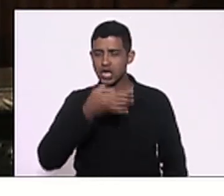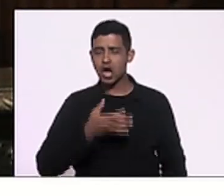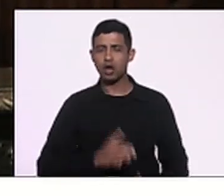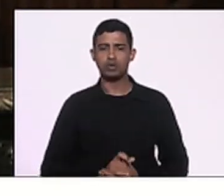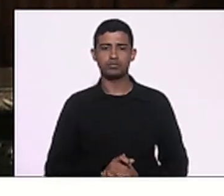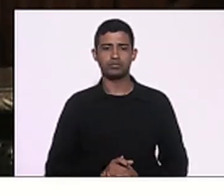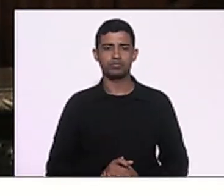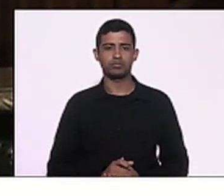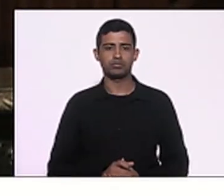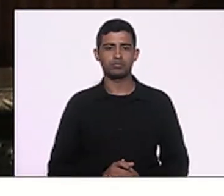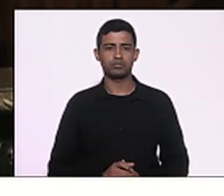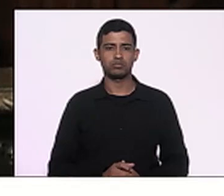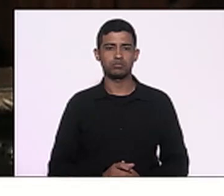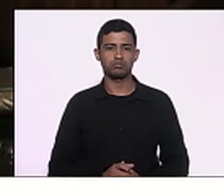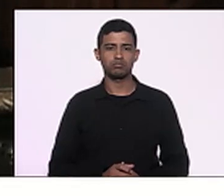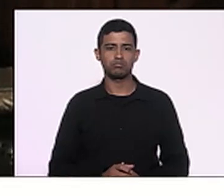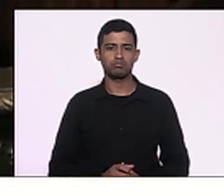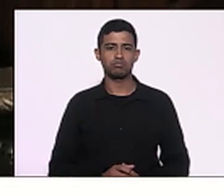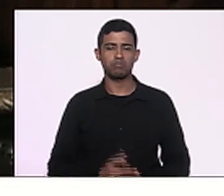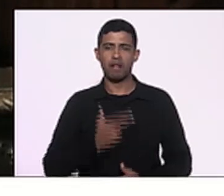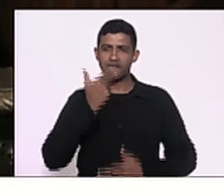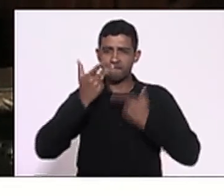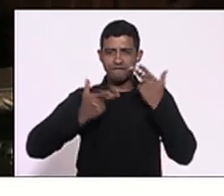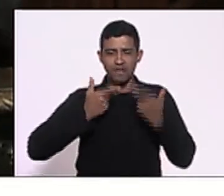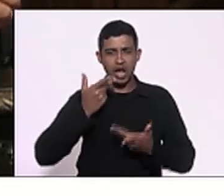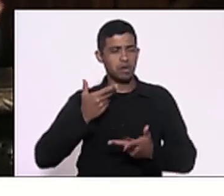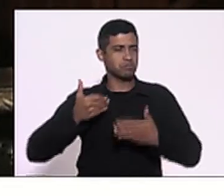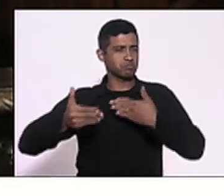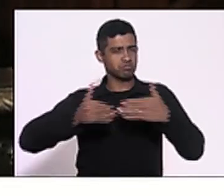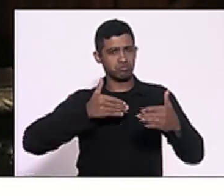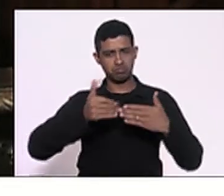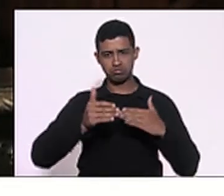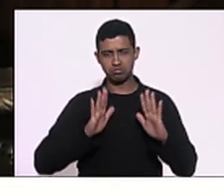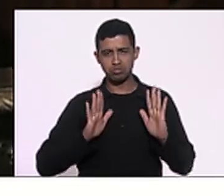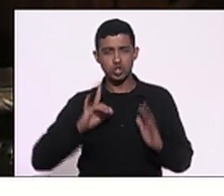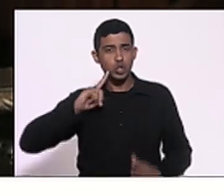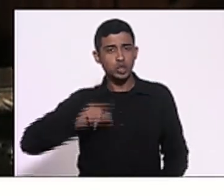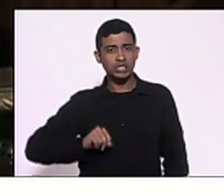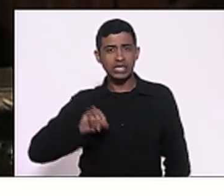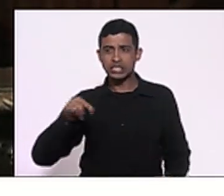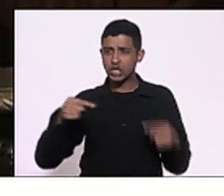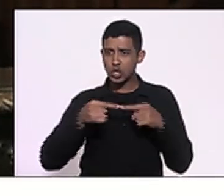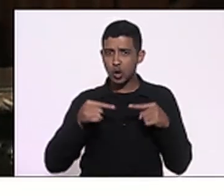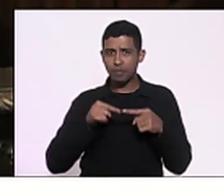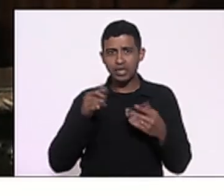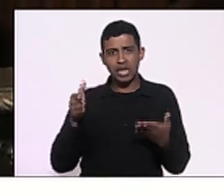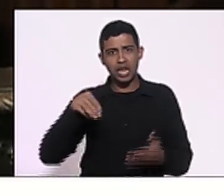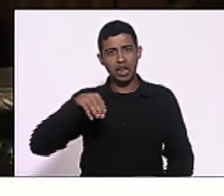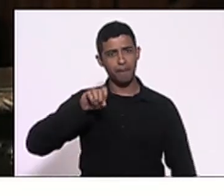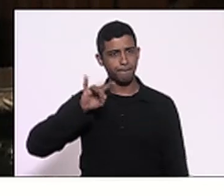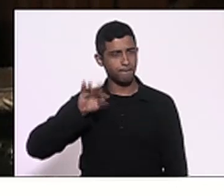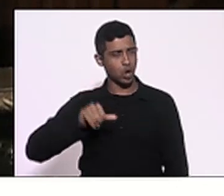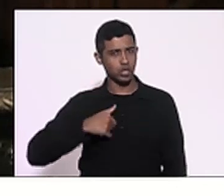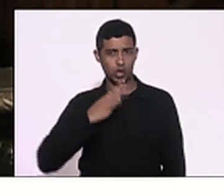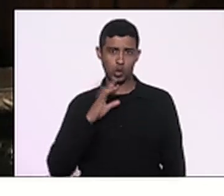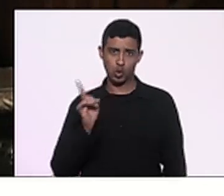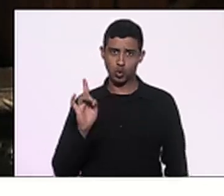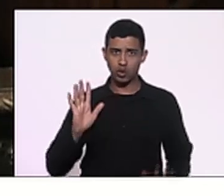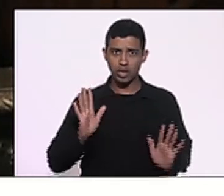eleito pela vontade da maioria da comunidade acadêmica do Cefet RJ, nos marcos da legislação federal em vigor,